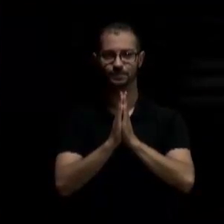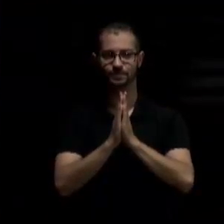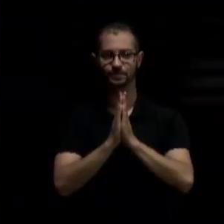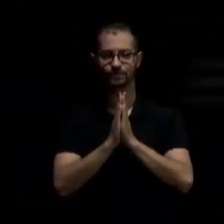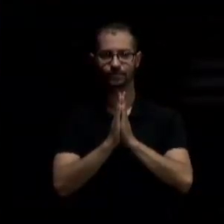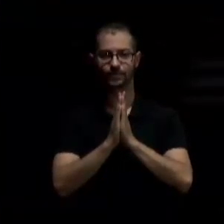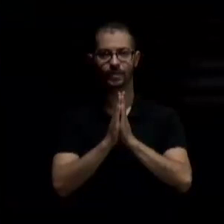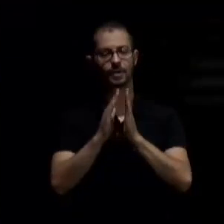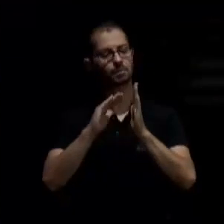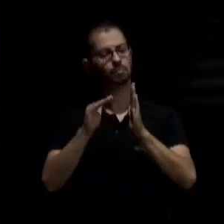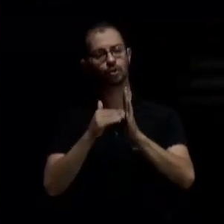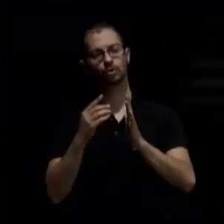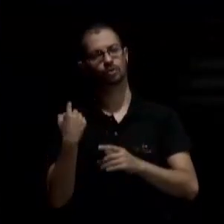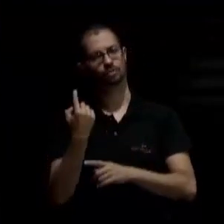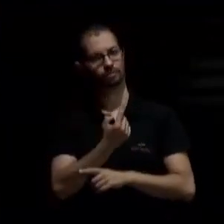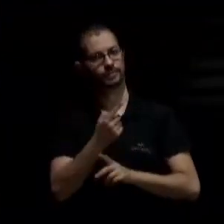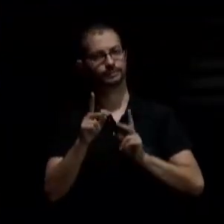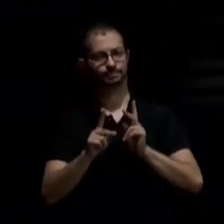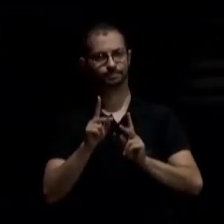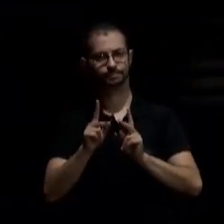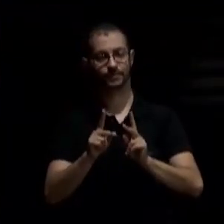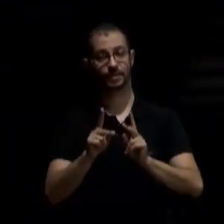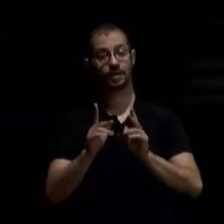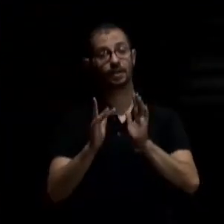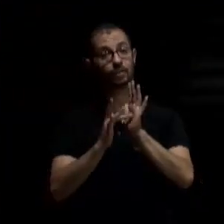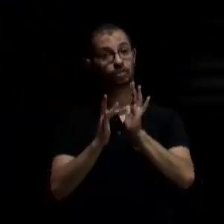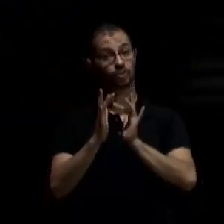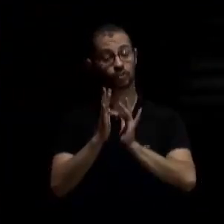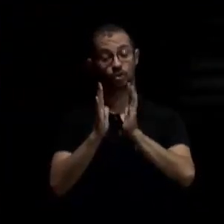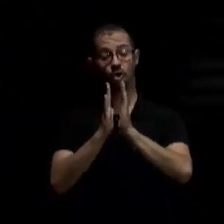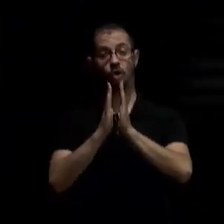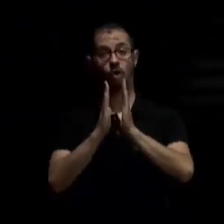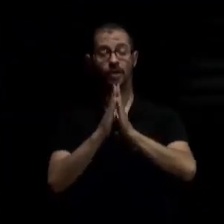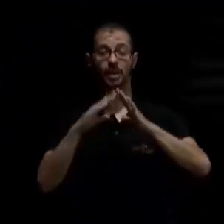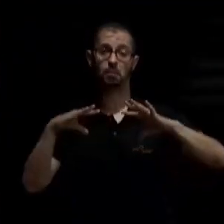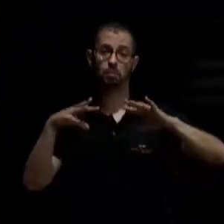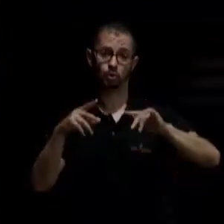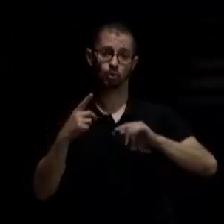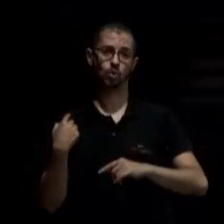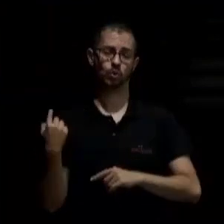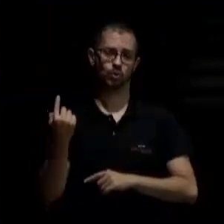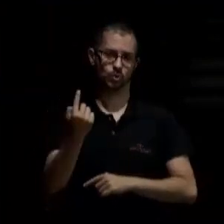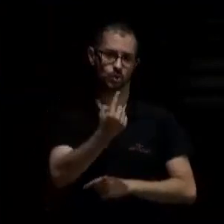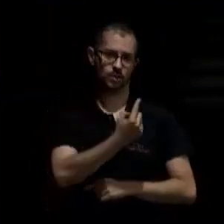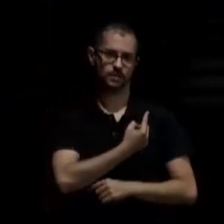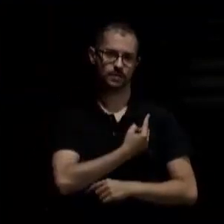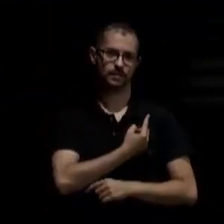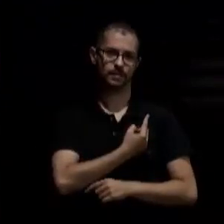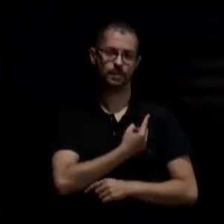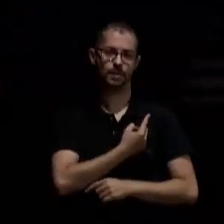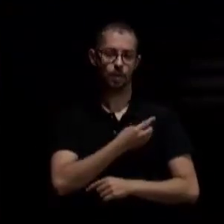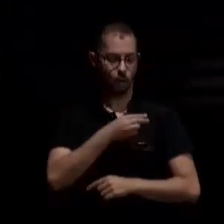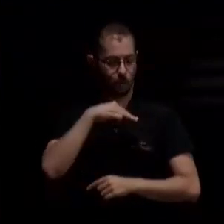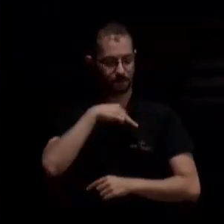por todos nós. Ele orou por nós e ora por nós. O ministério de